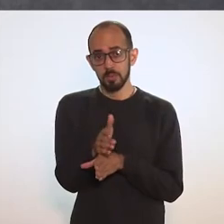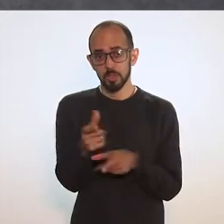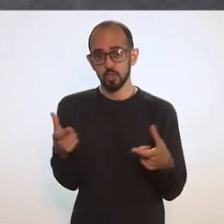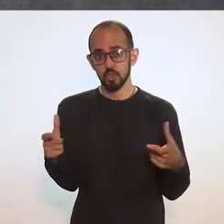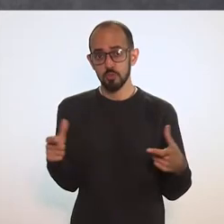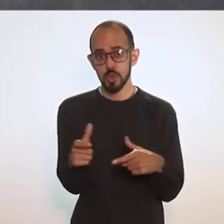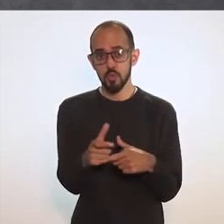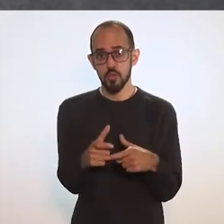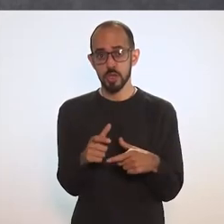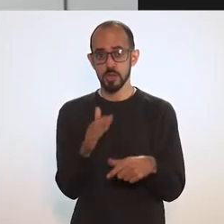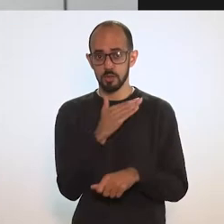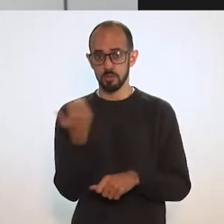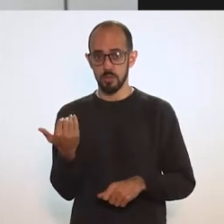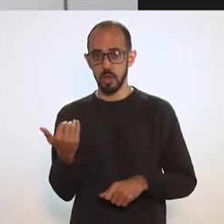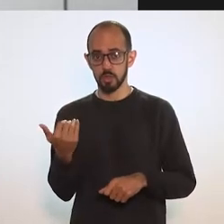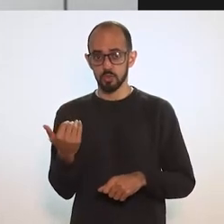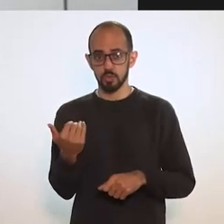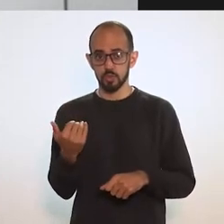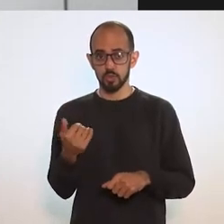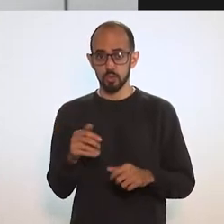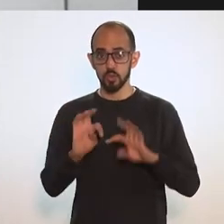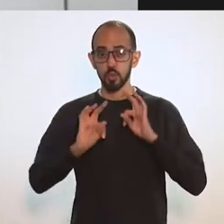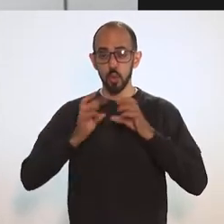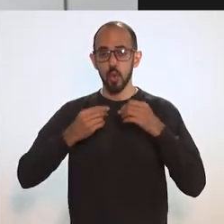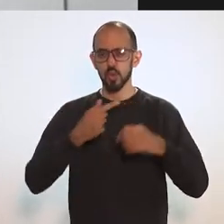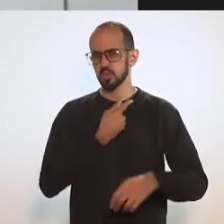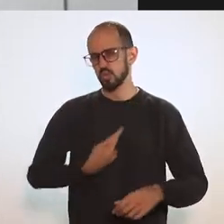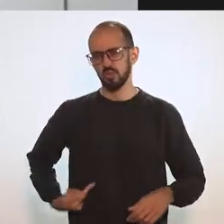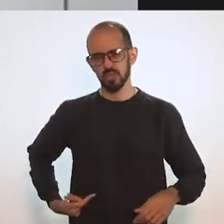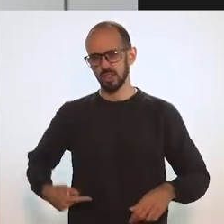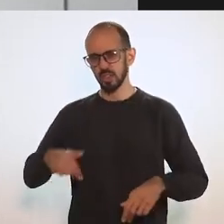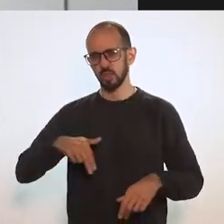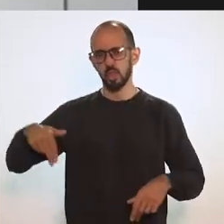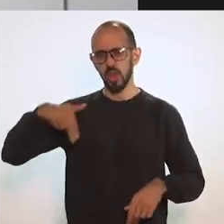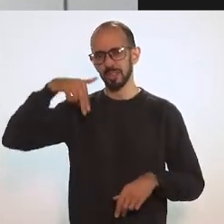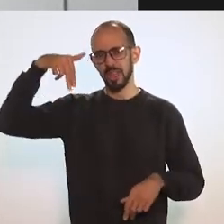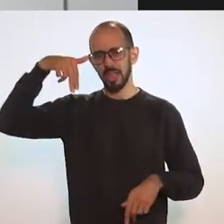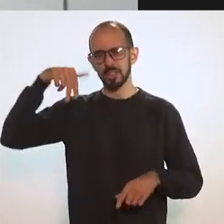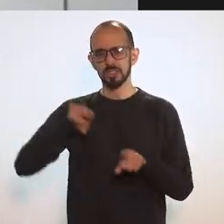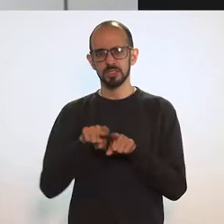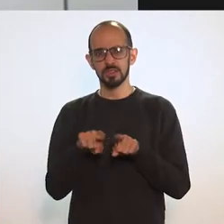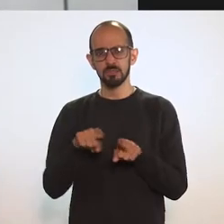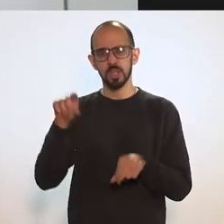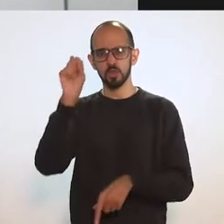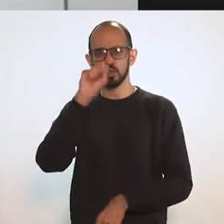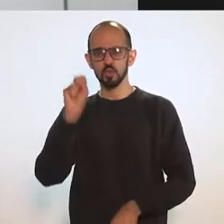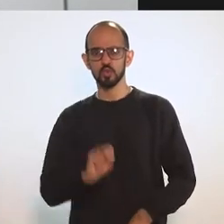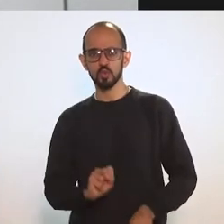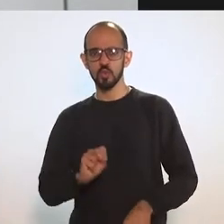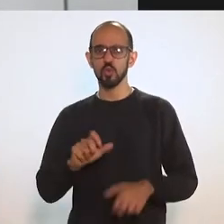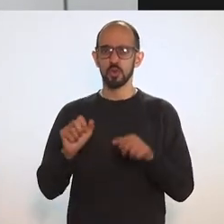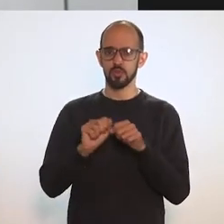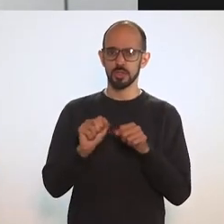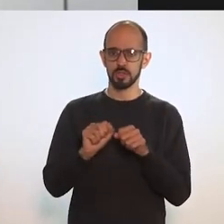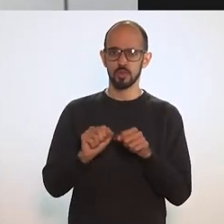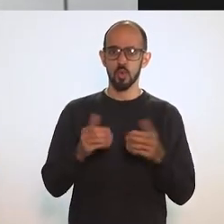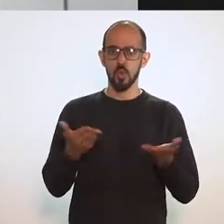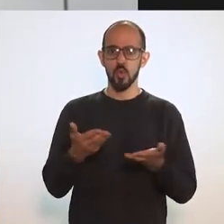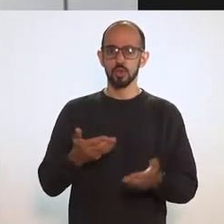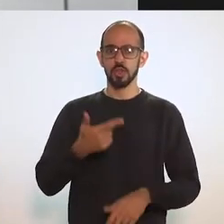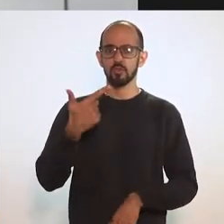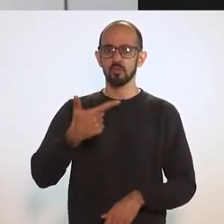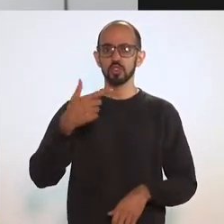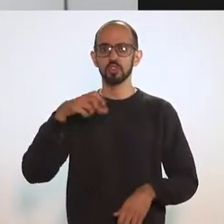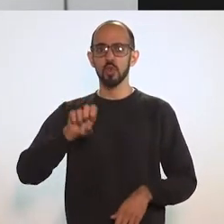o número de mortes. Isso é o que todos os governadores do Nordeste, do Sul, estão buscando fazer. Hoje tem 22